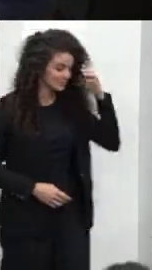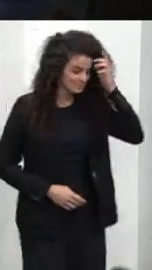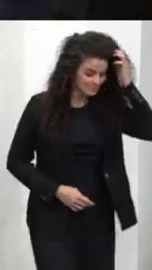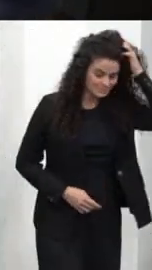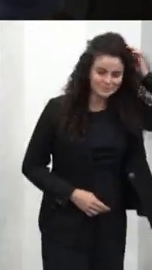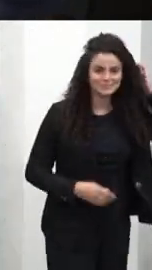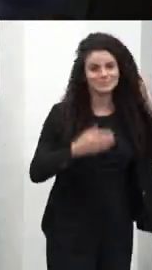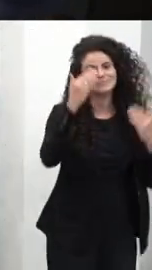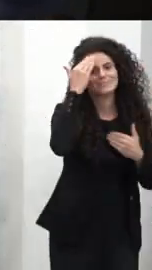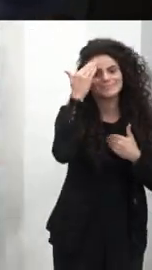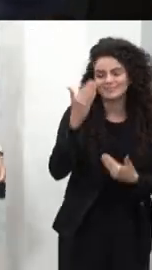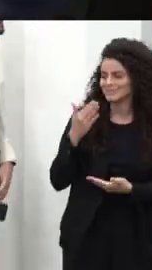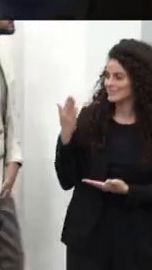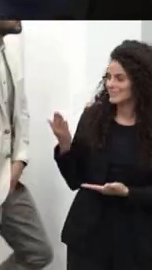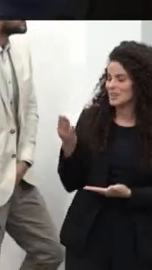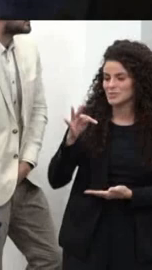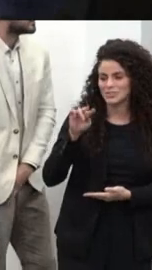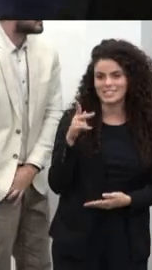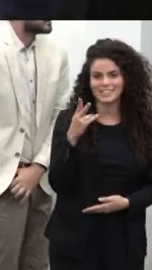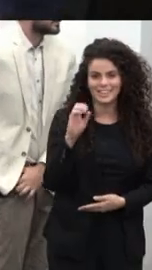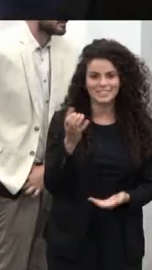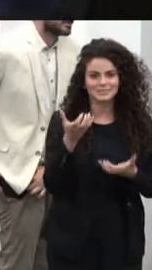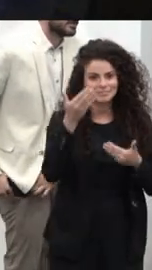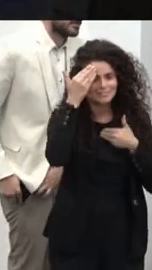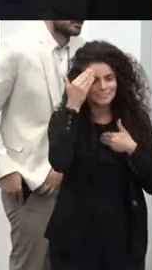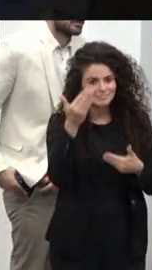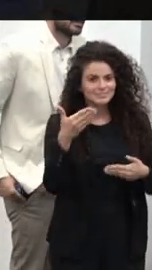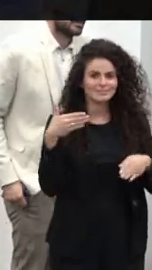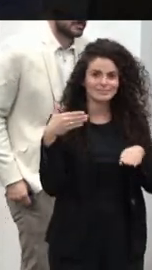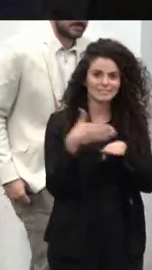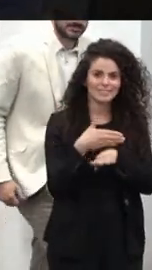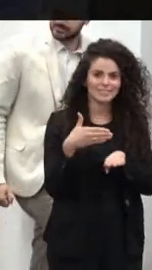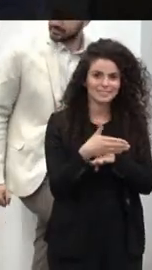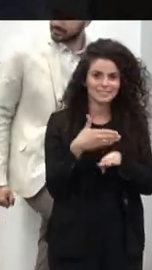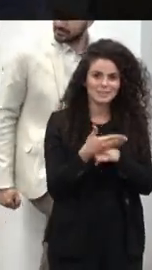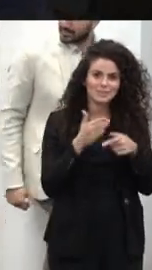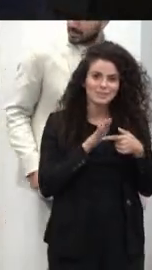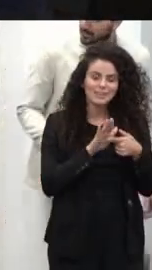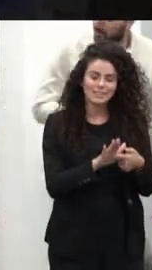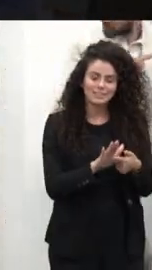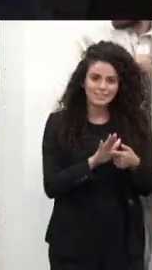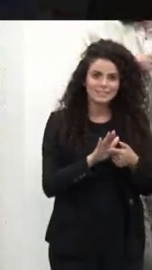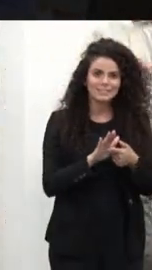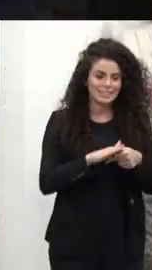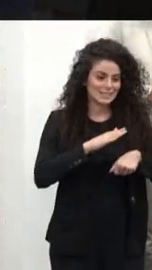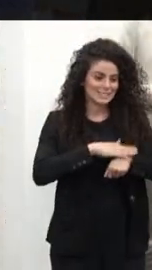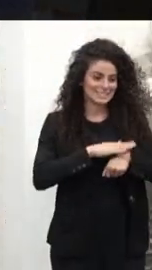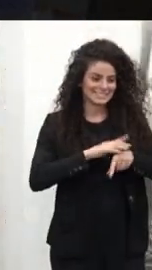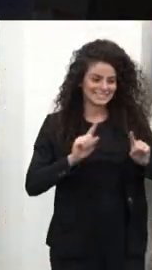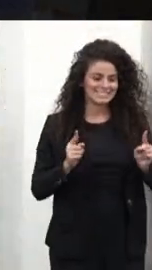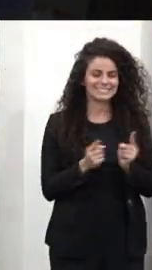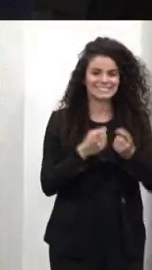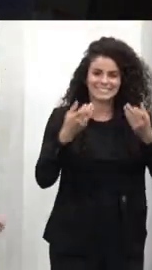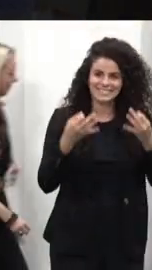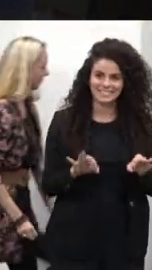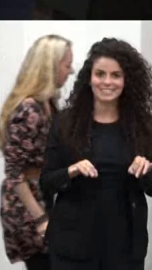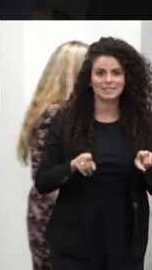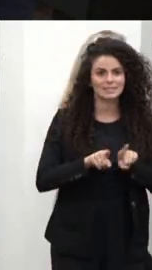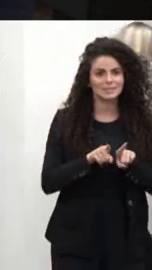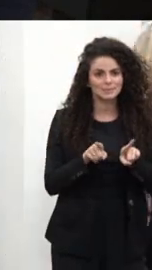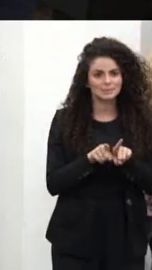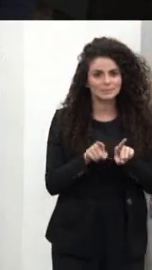Muito obrigado Tiago queria agradecer a tua tua apresentação dentro do tempo e também já apontar